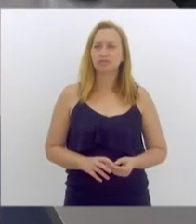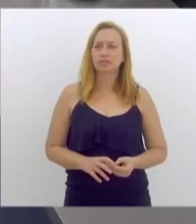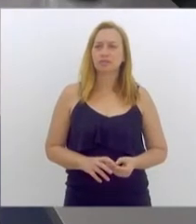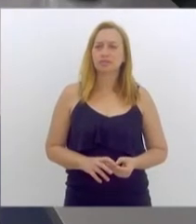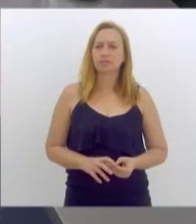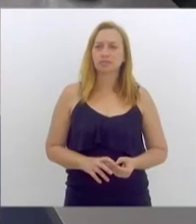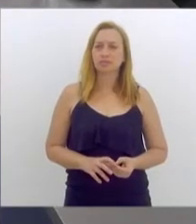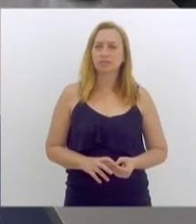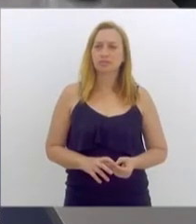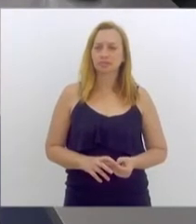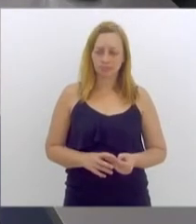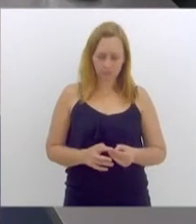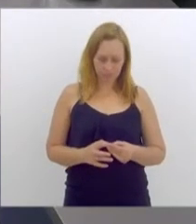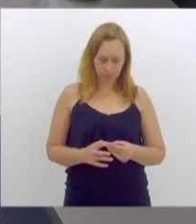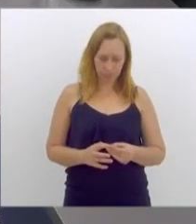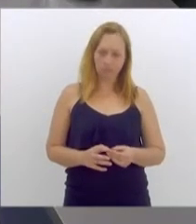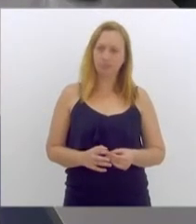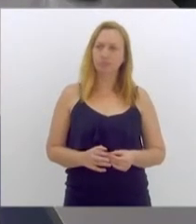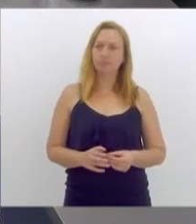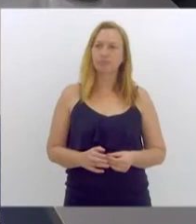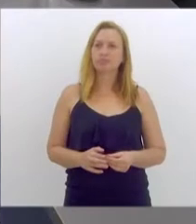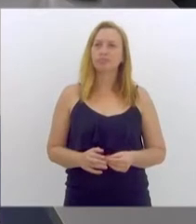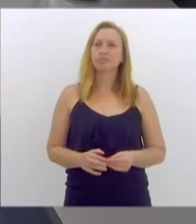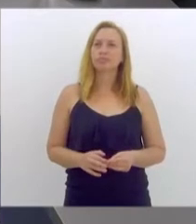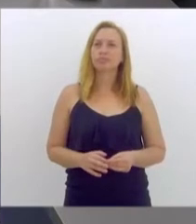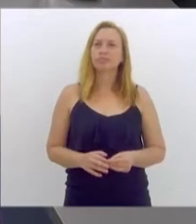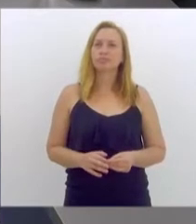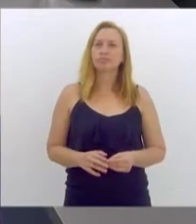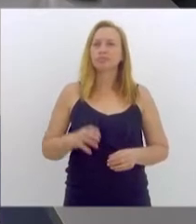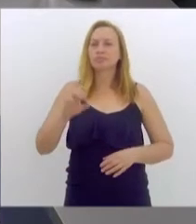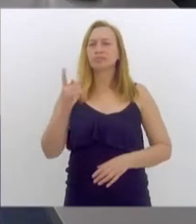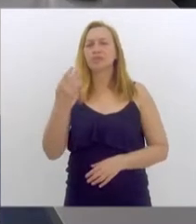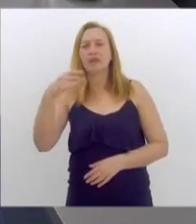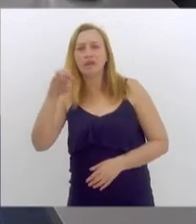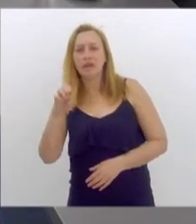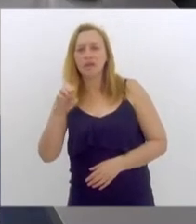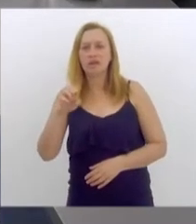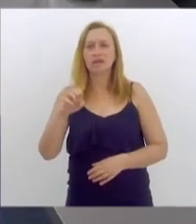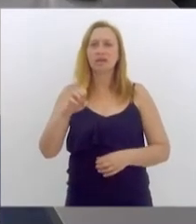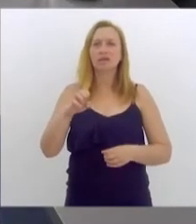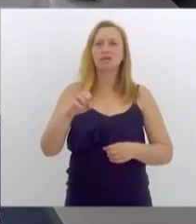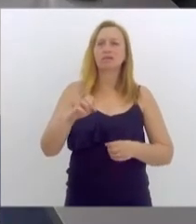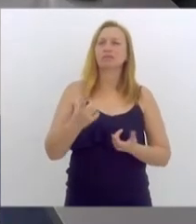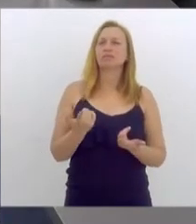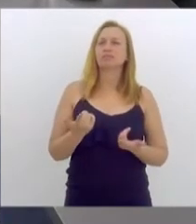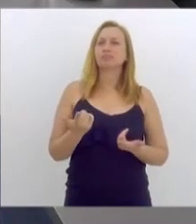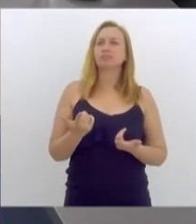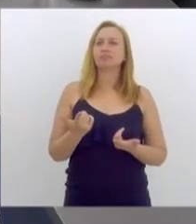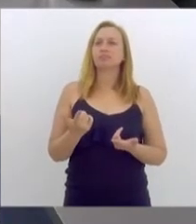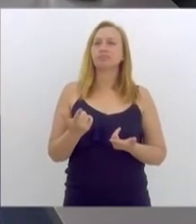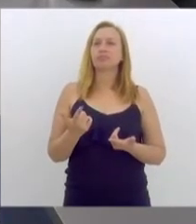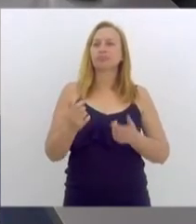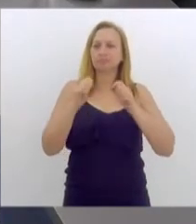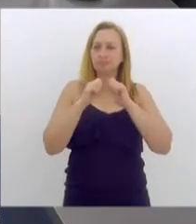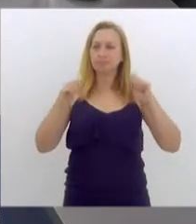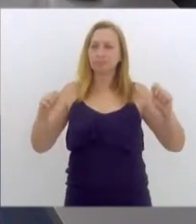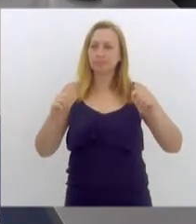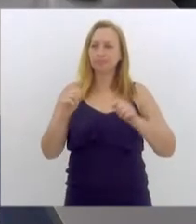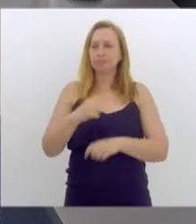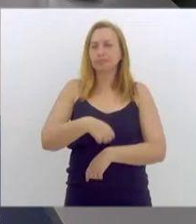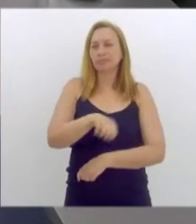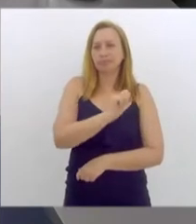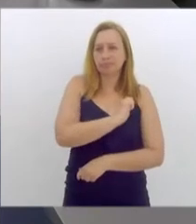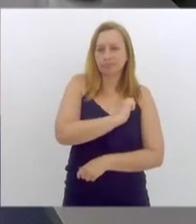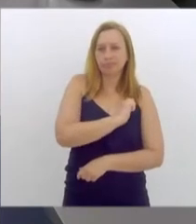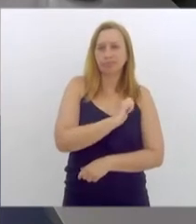só registrar aqui a presença do Henrique Rabelo da assessoria fiscal daria Maria Marta Brito também